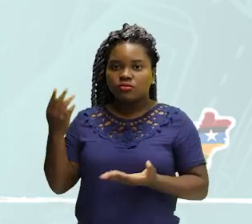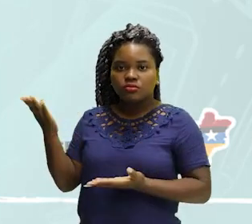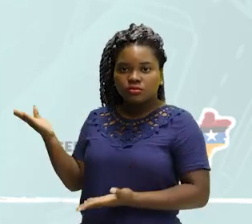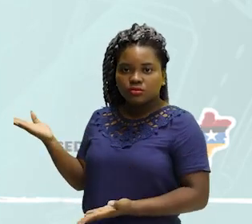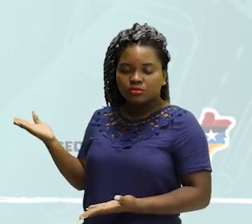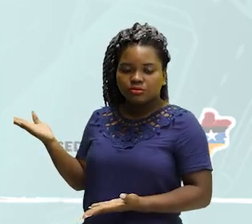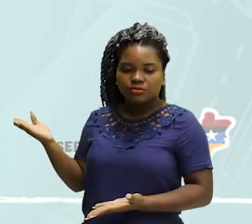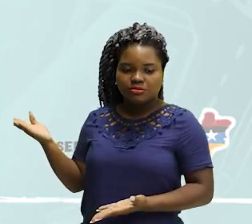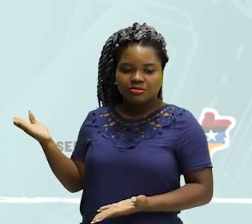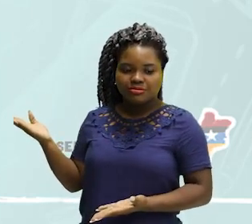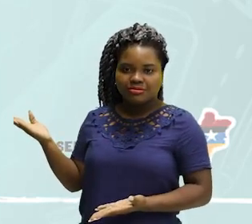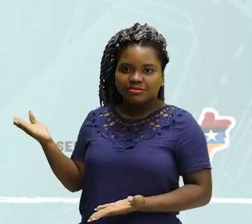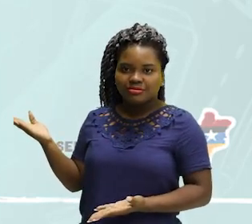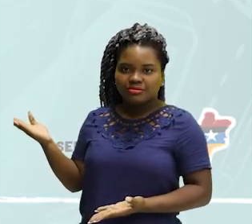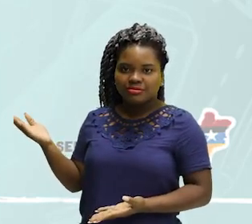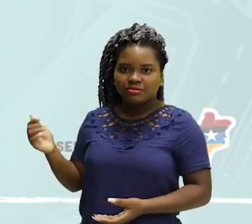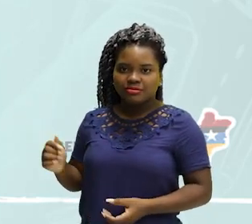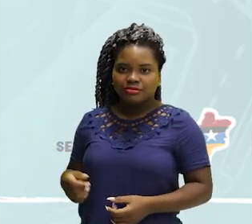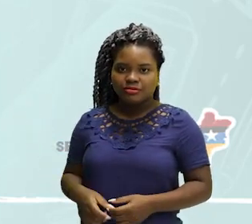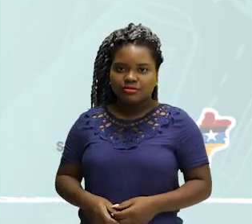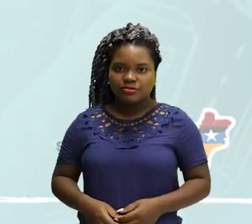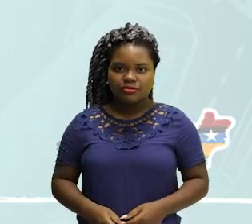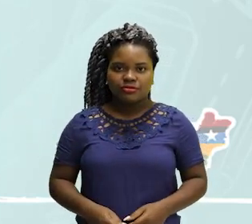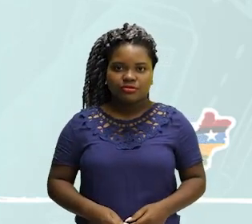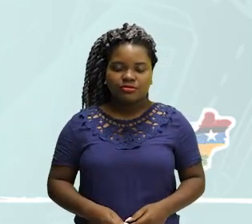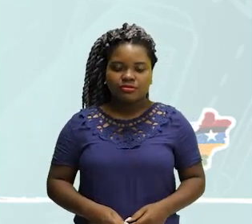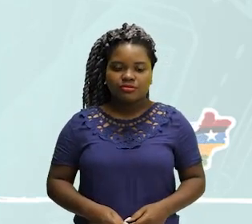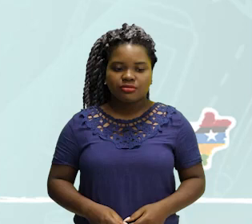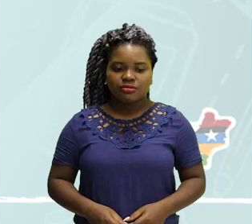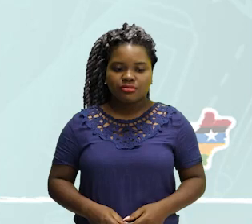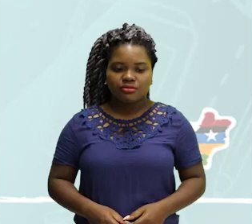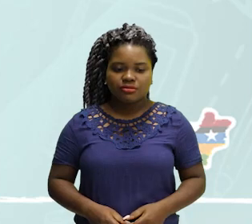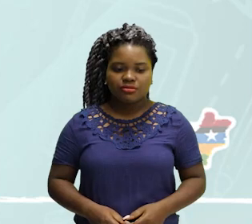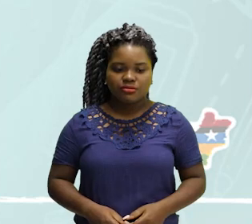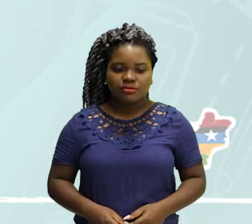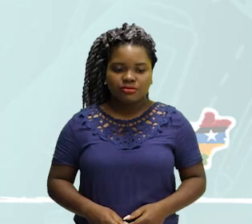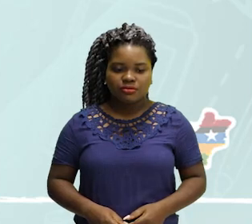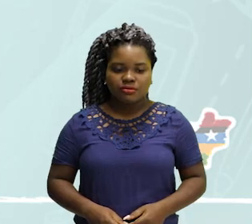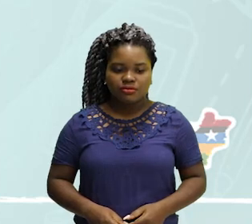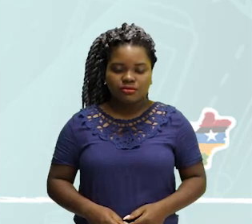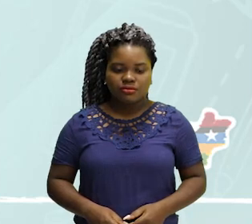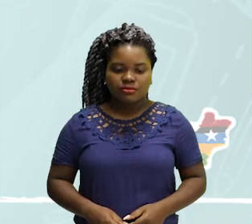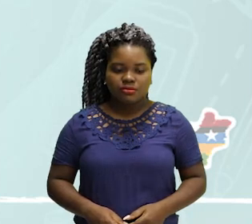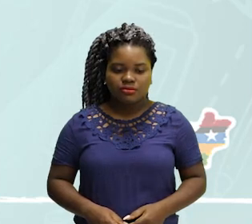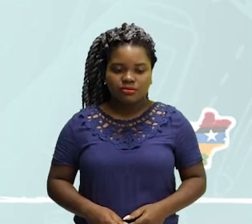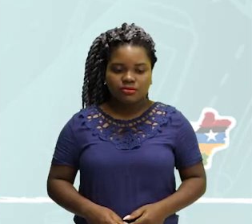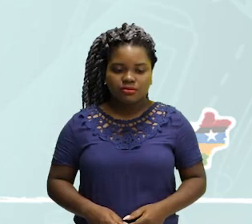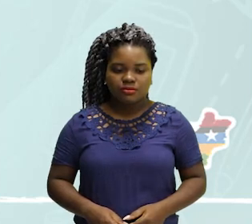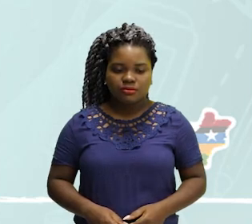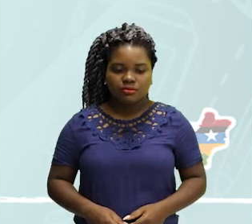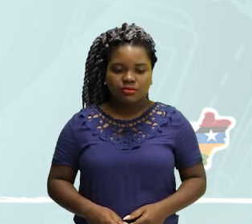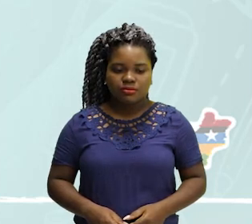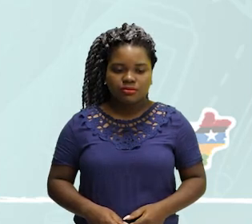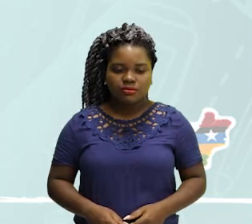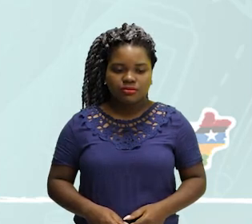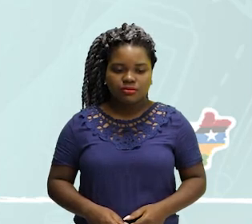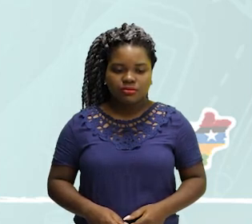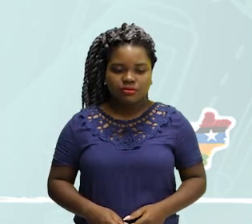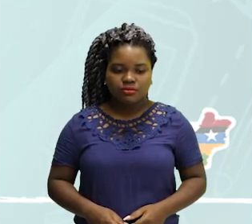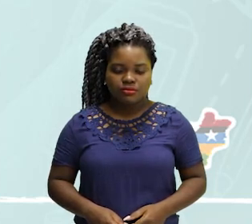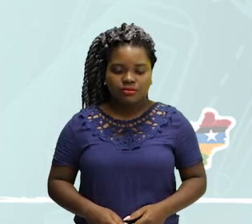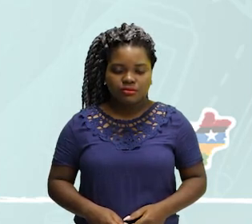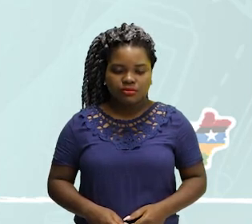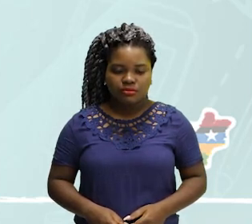Rezende, João Ruiz de Castelo Branco, Nuno Pereira, Fernão da Silveira,